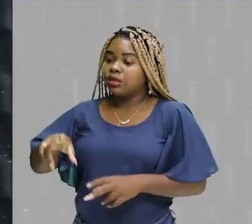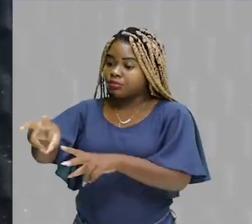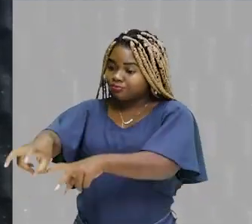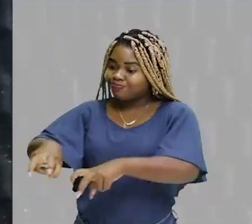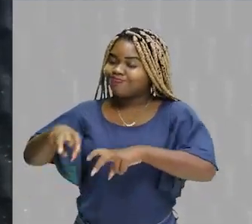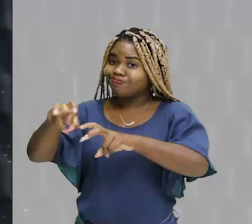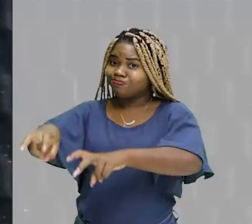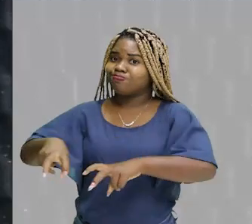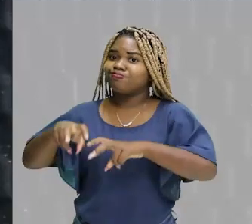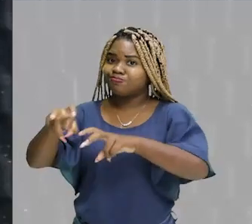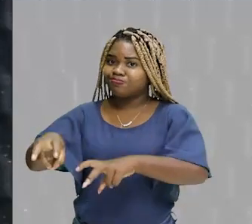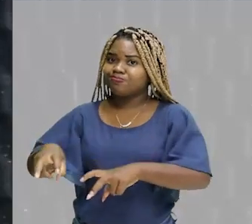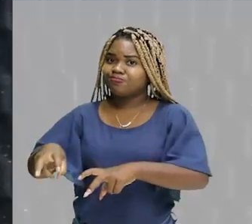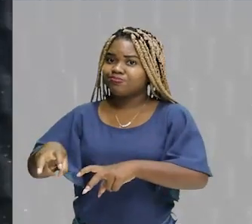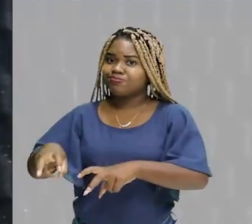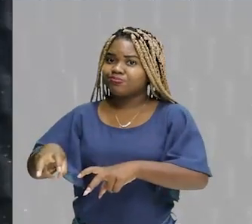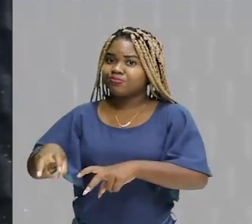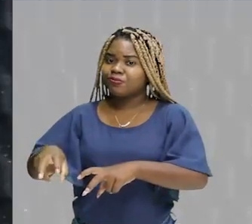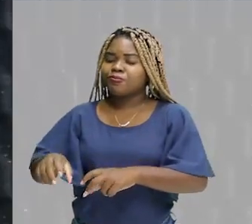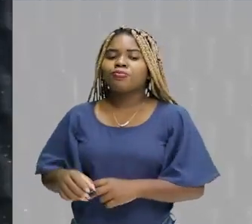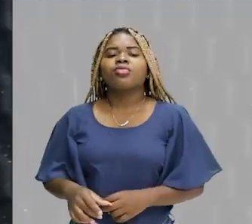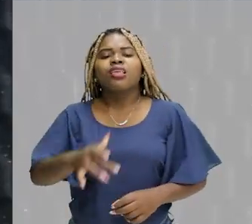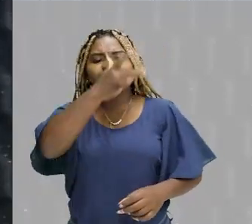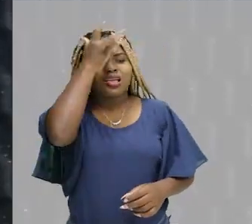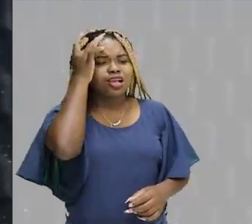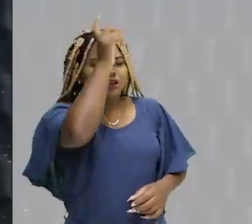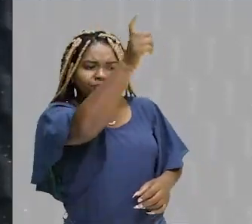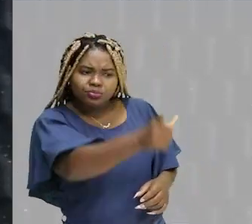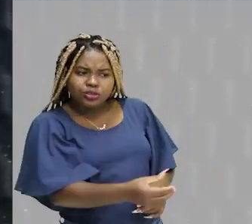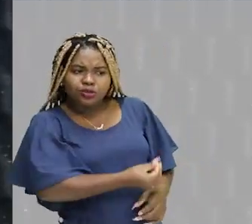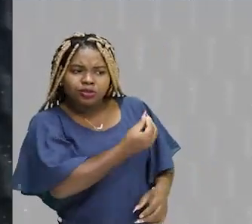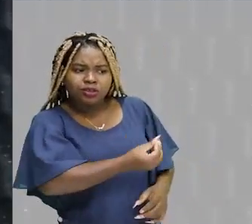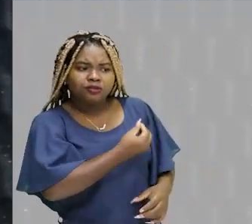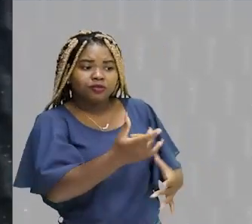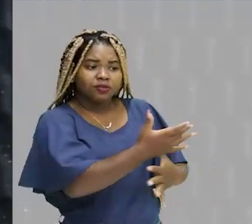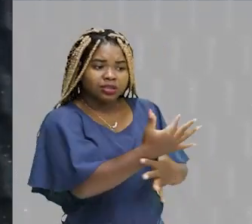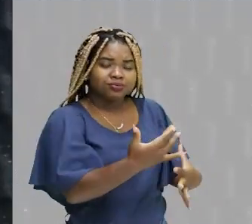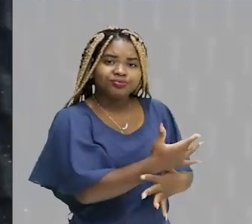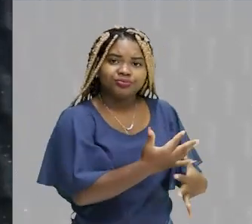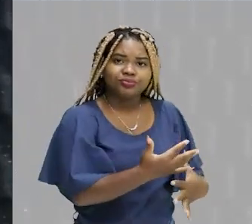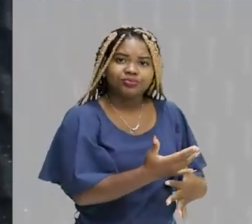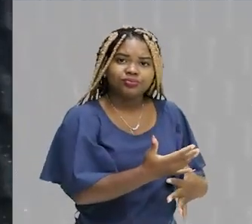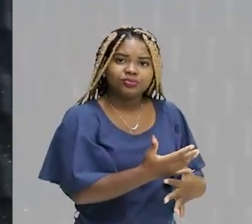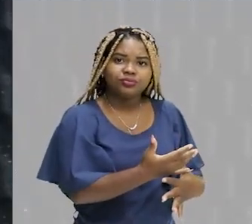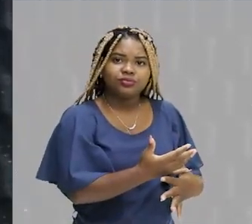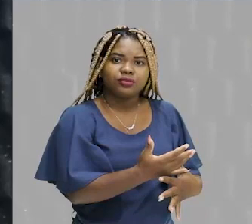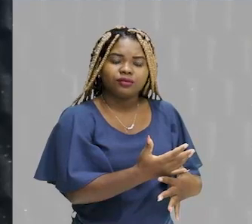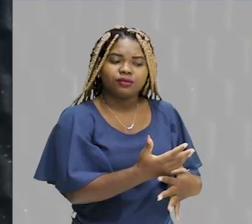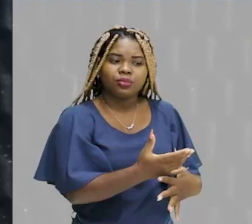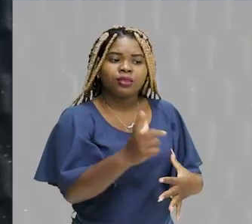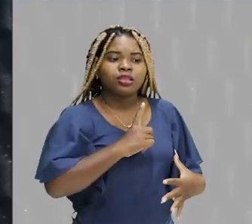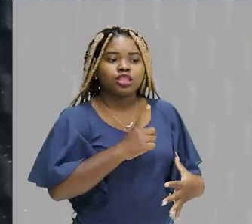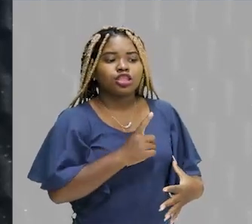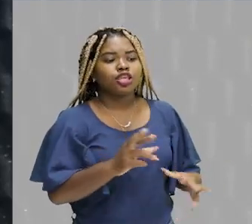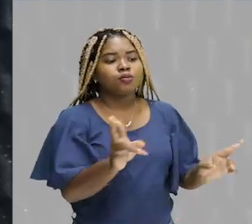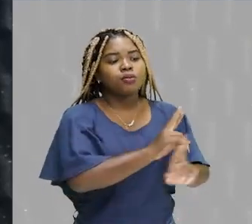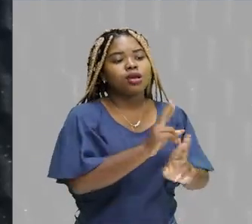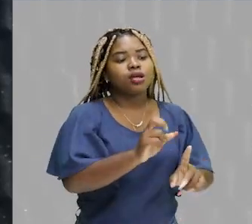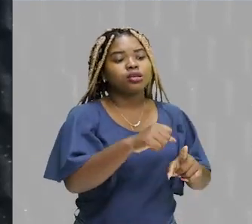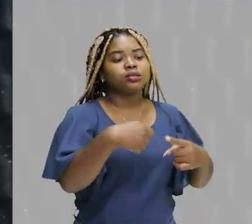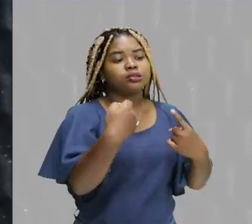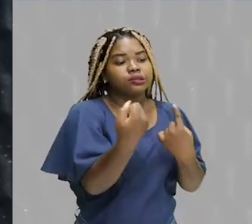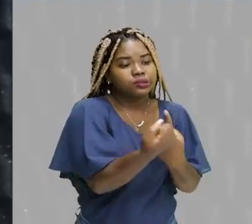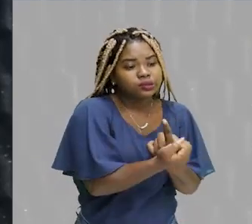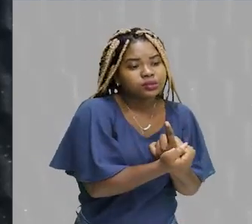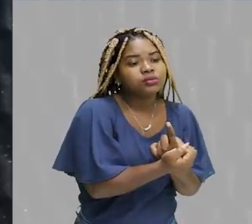campo? Será que a pessoa que vive na cidade, na área mais rica da cidade, ela tem um tipo de relação social